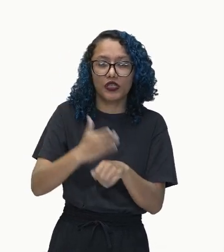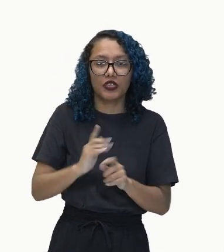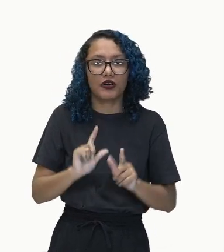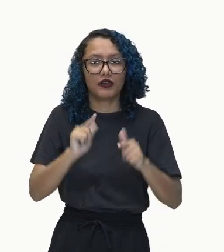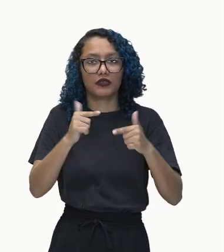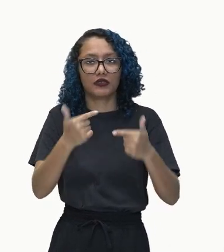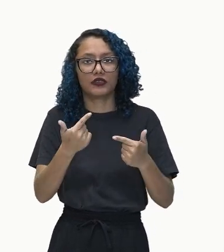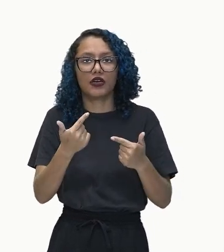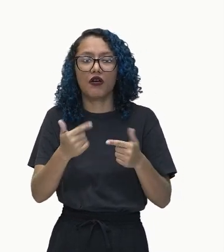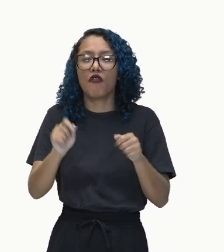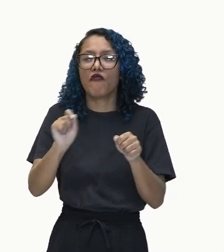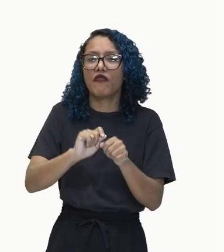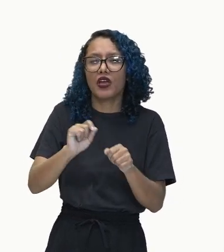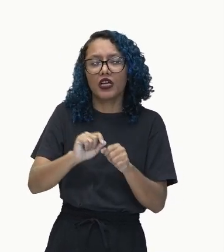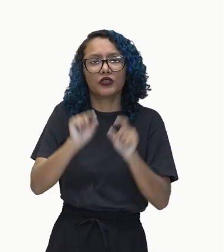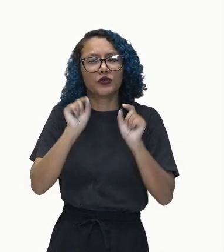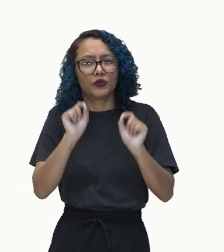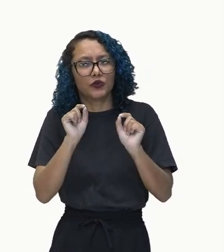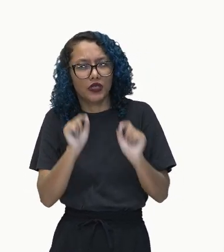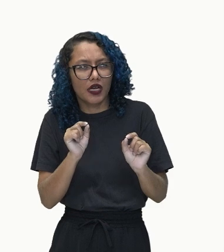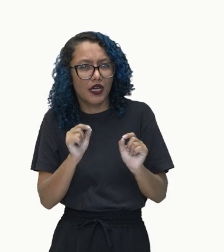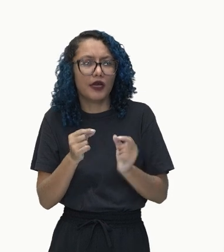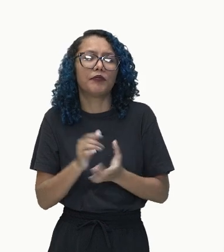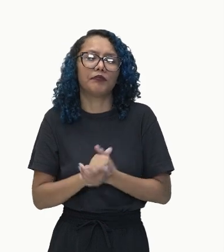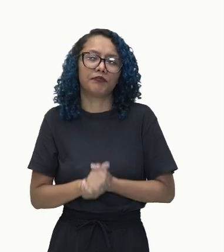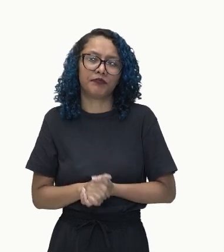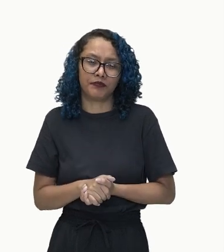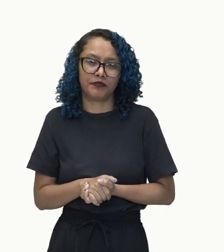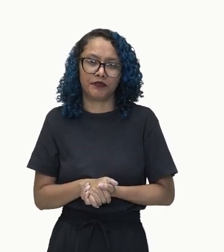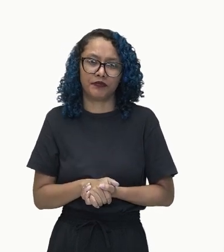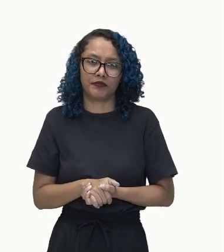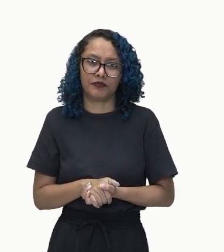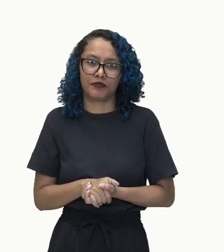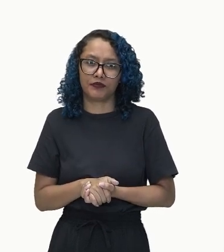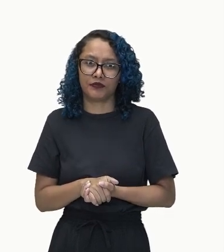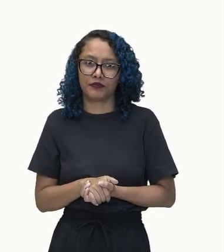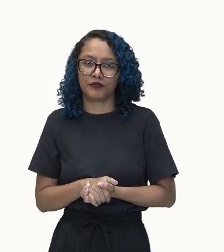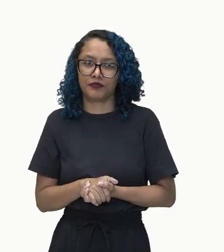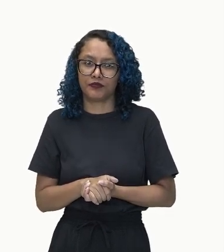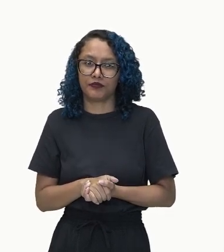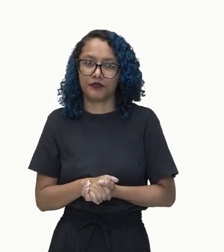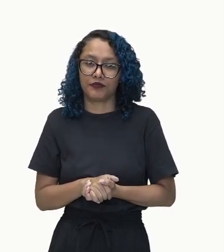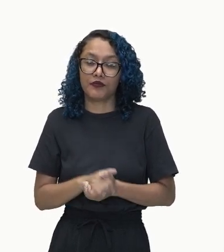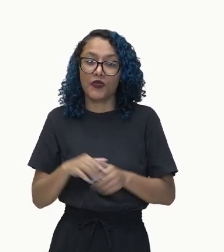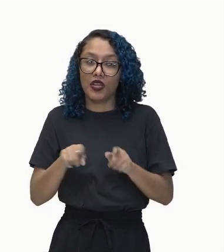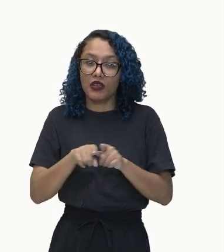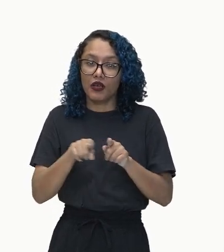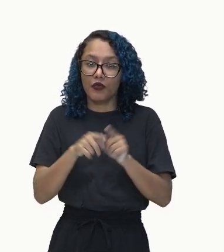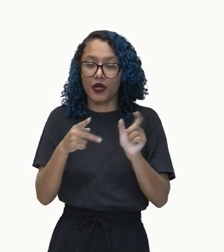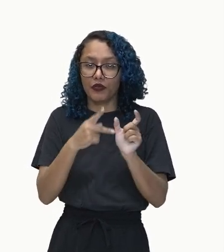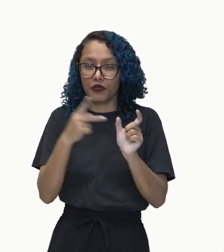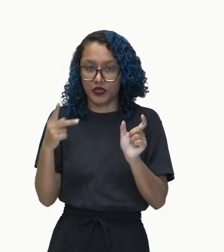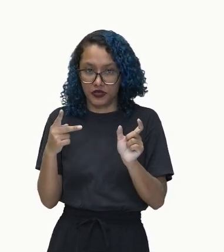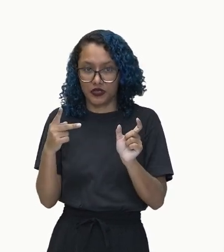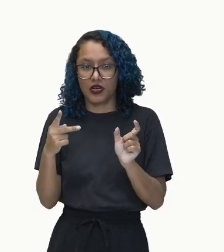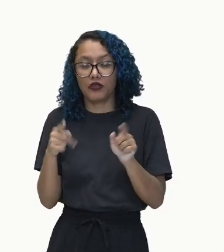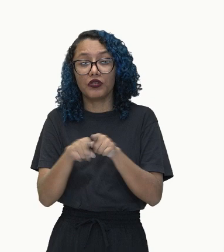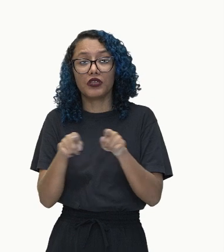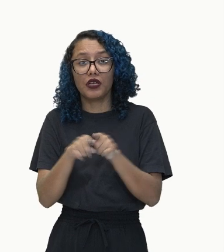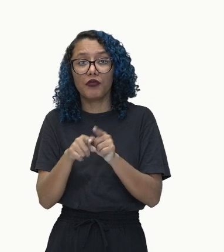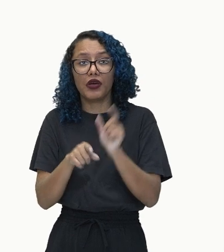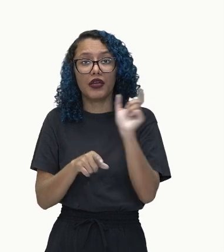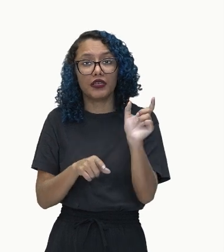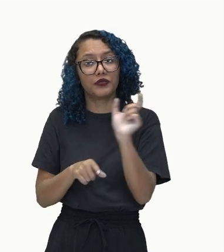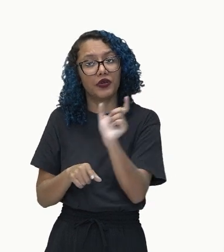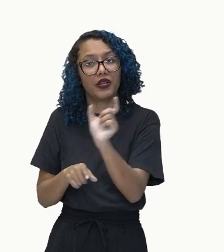diz sobre o sujeito, que é o predicado, nesse caso aí jogaram muito, e os núcleos. Nesse caso